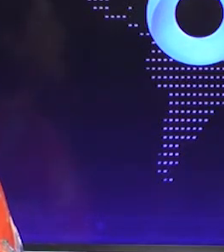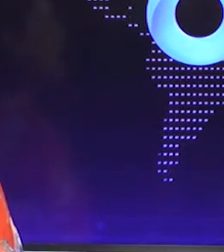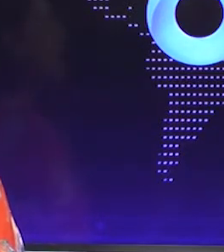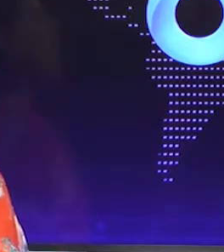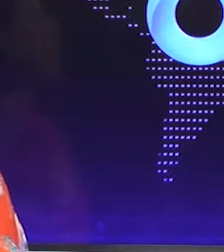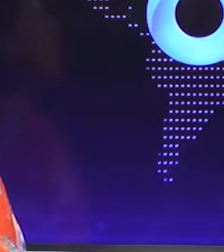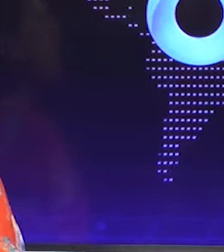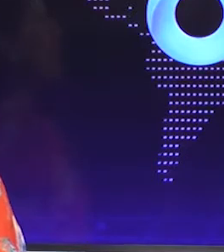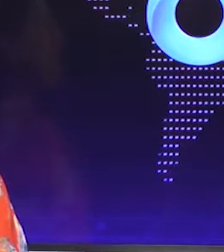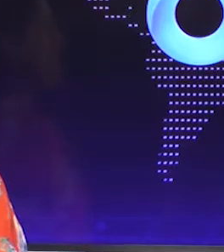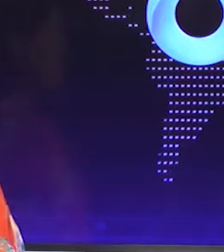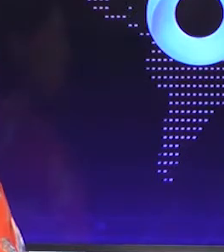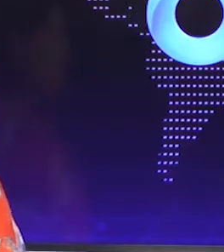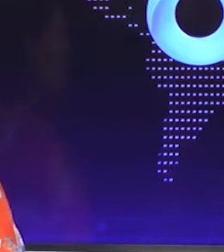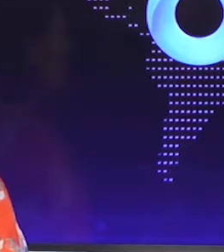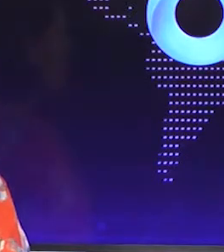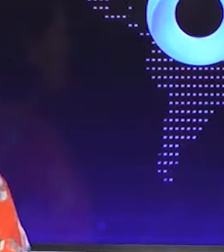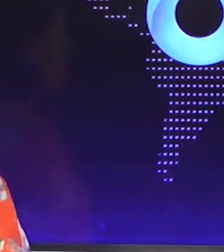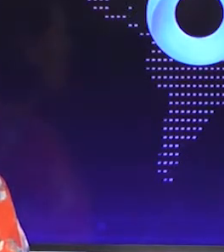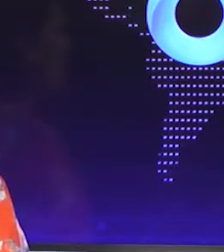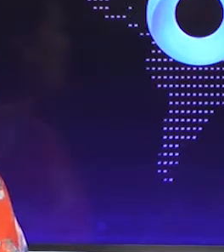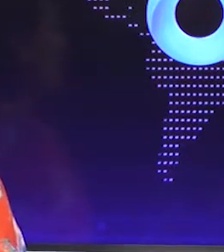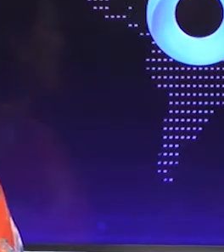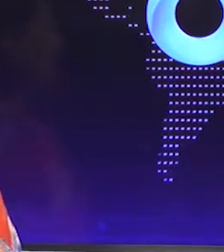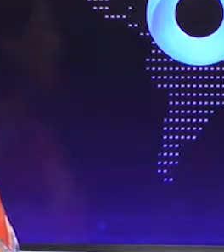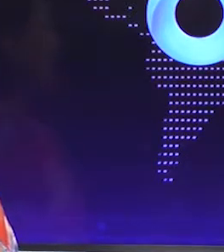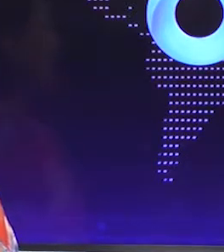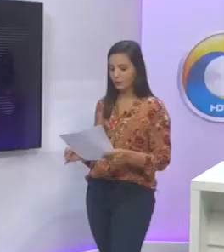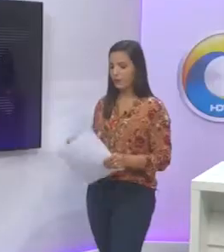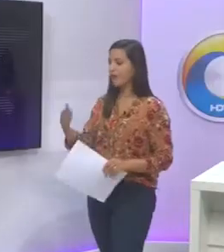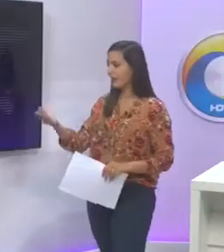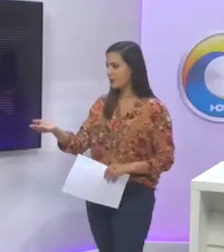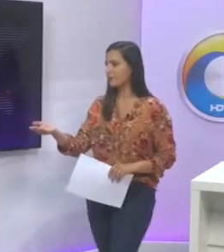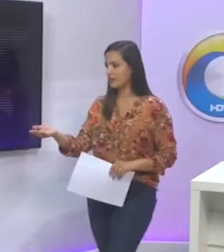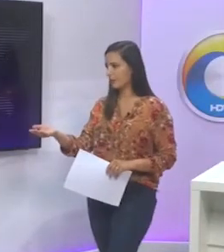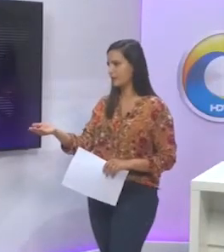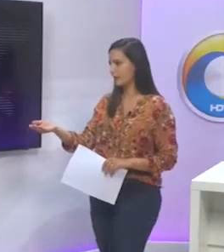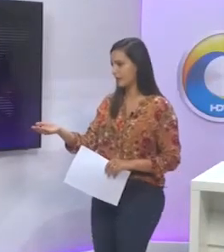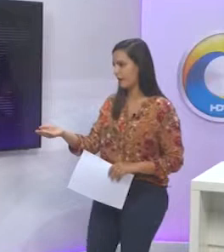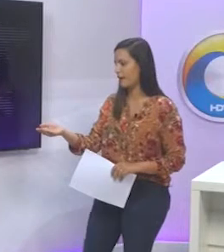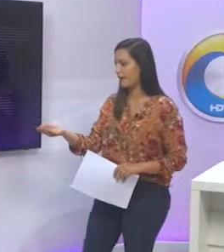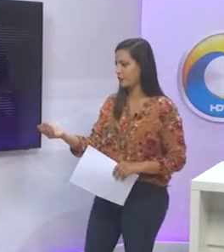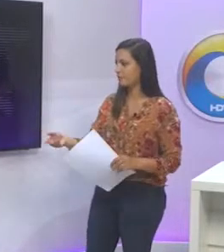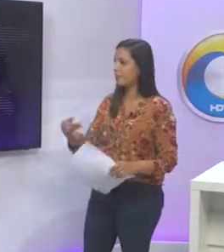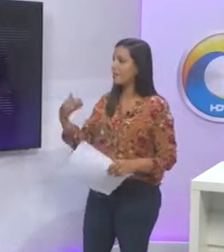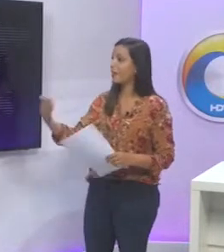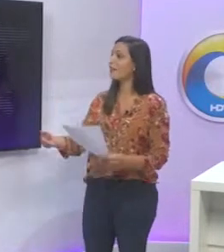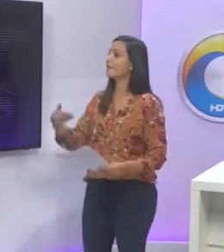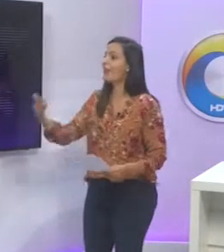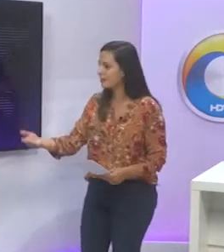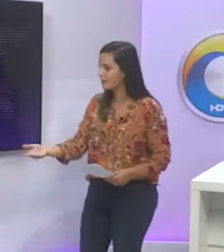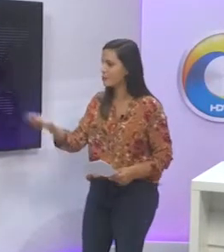sanitária visitará as repúblicas e levaram o preservativo também muito bom vale ressaltar sua importância e led